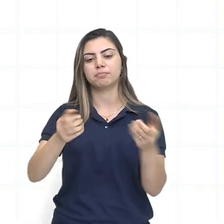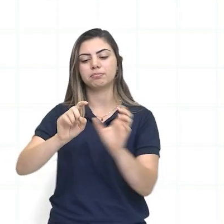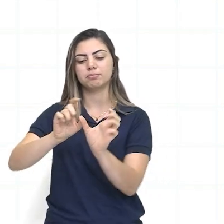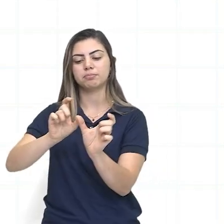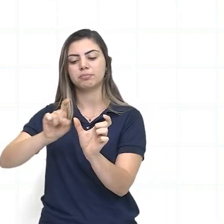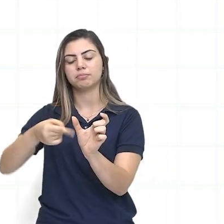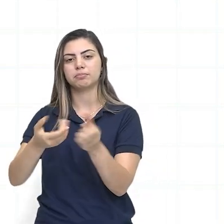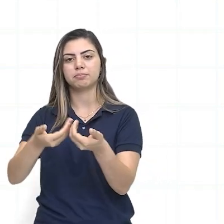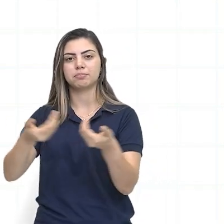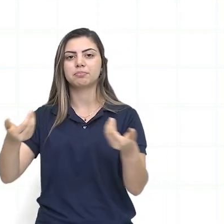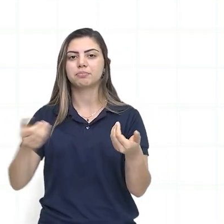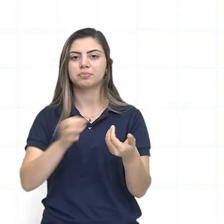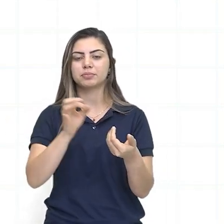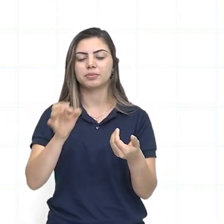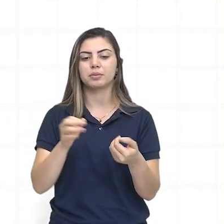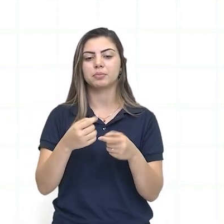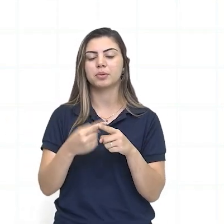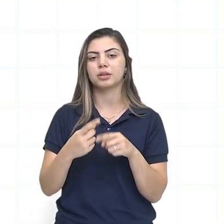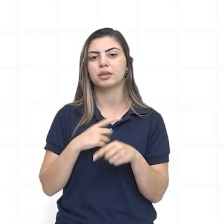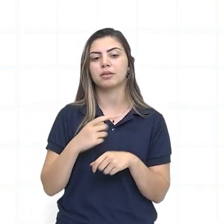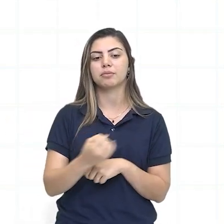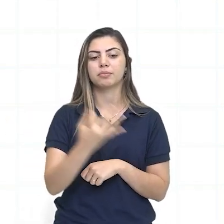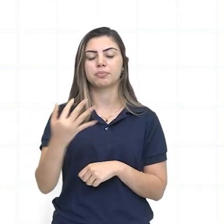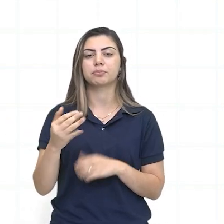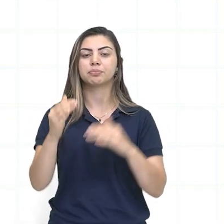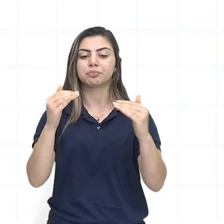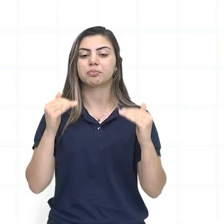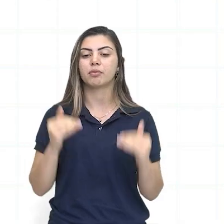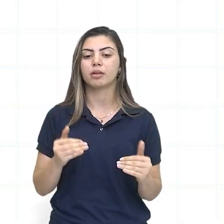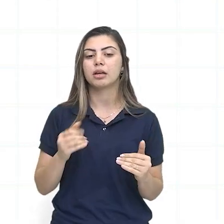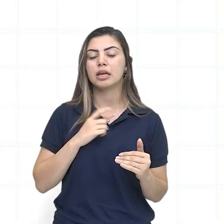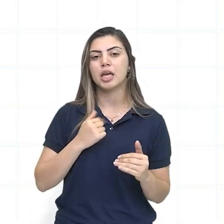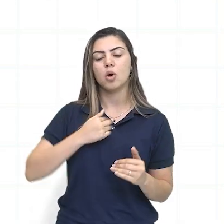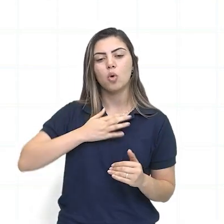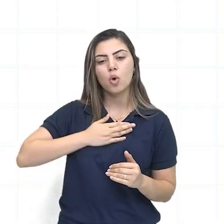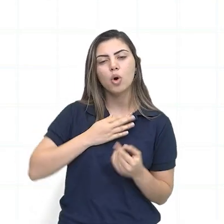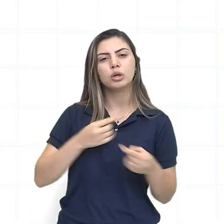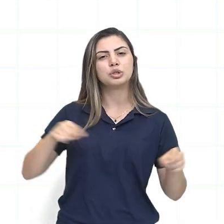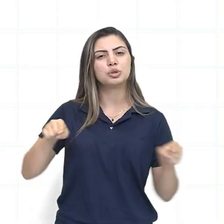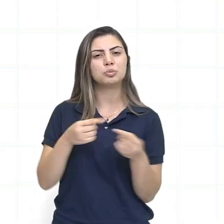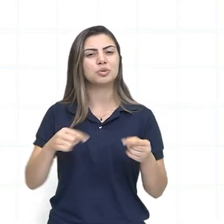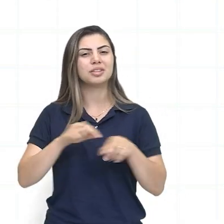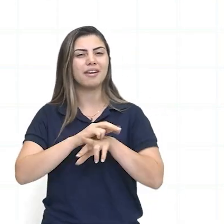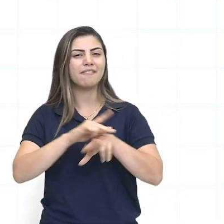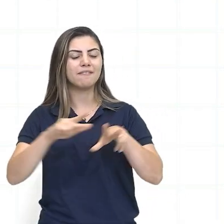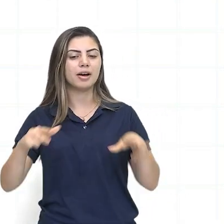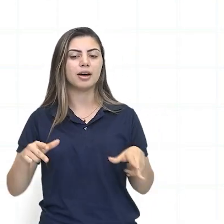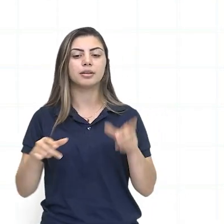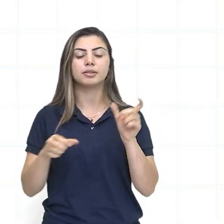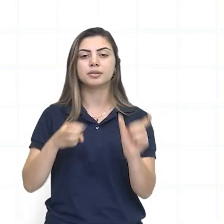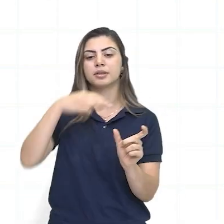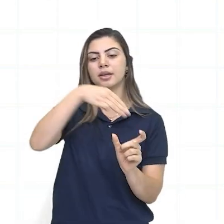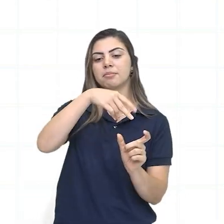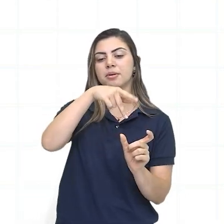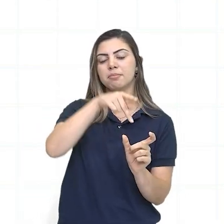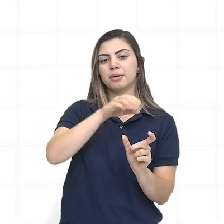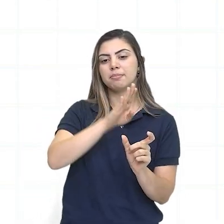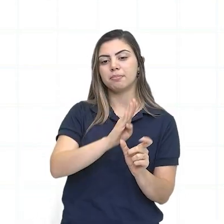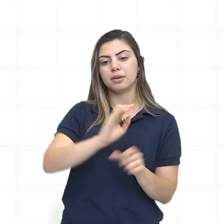em enumeração. Eu ouço vários tipos de música. Quais? MPB, vírgula.